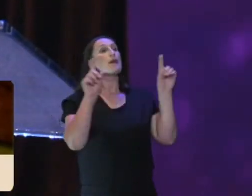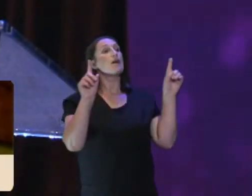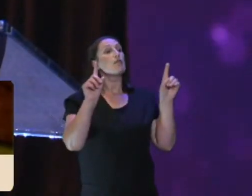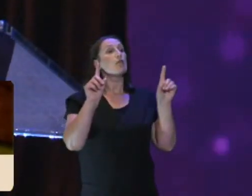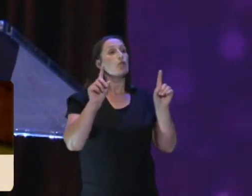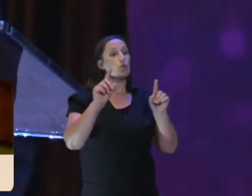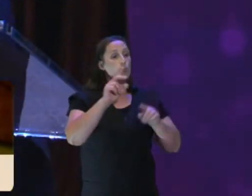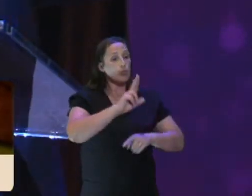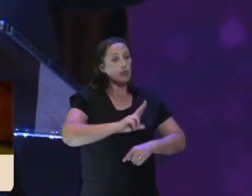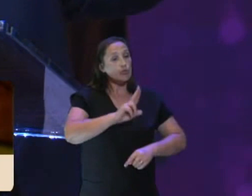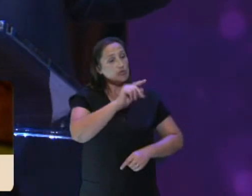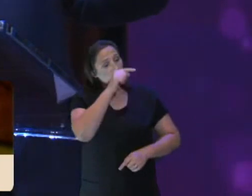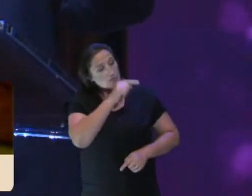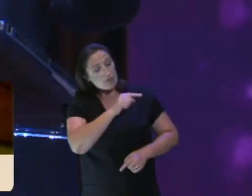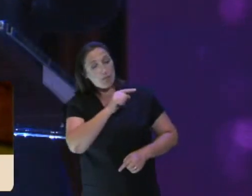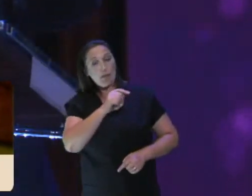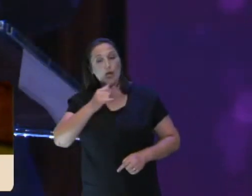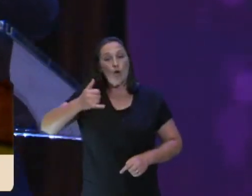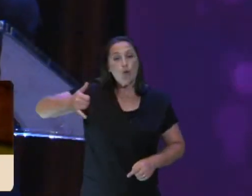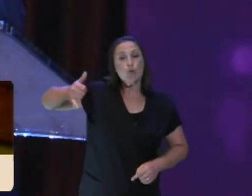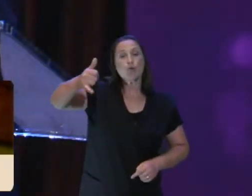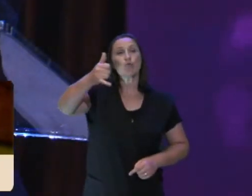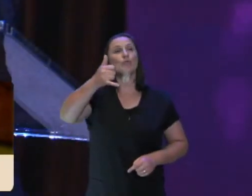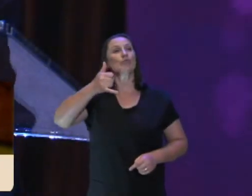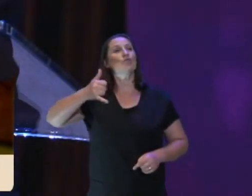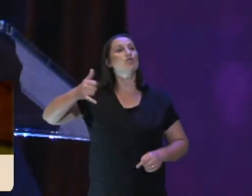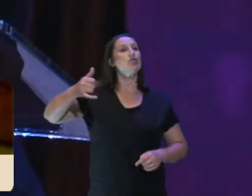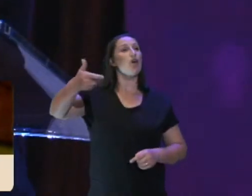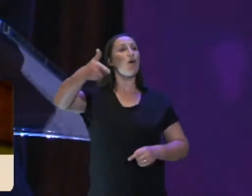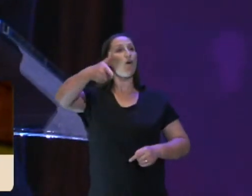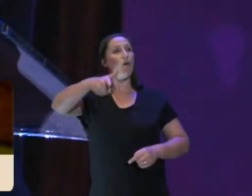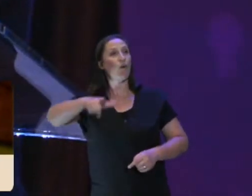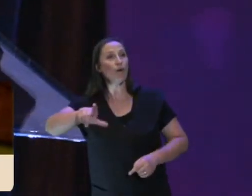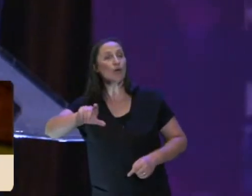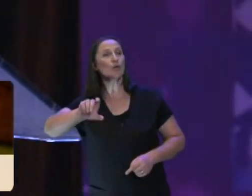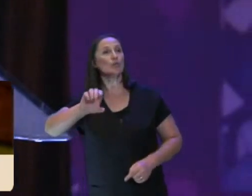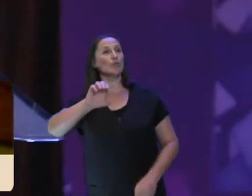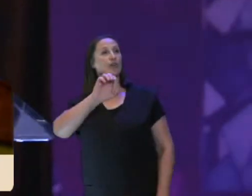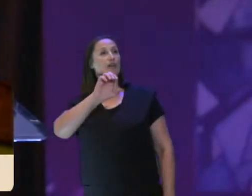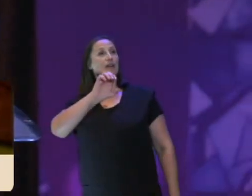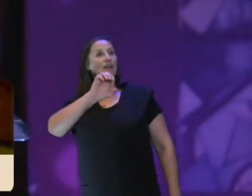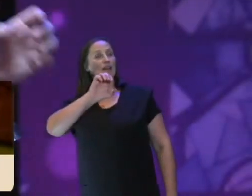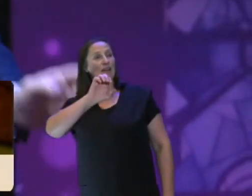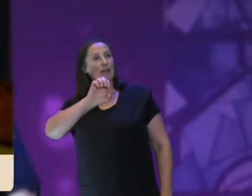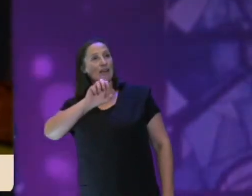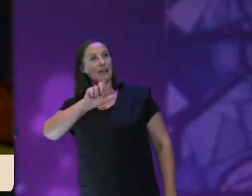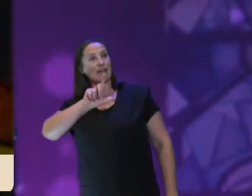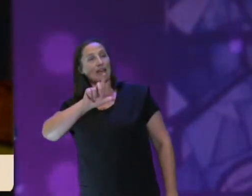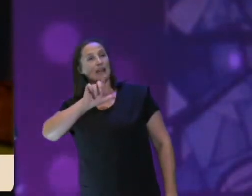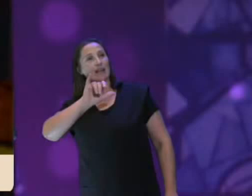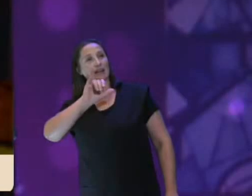vai acabar com essa dinastia que está levando o meu povo ao pecado.